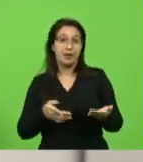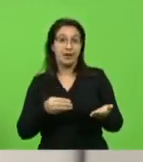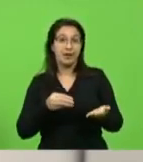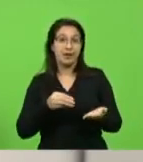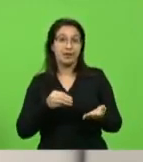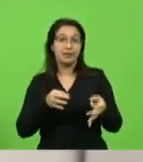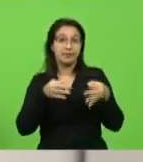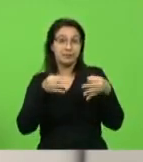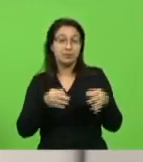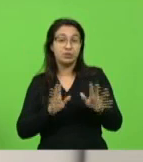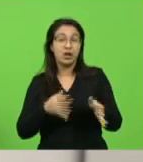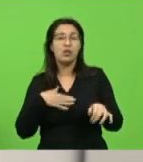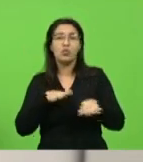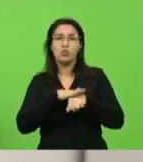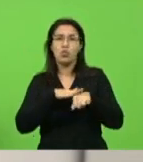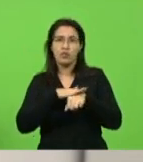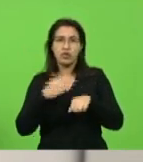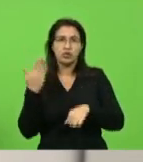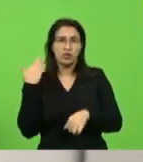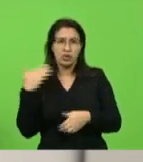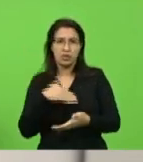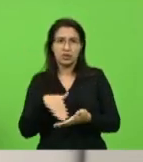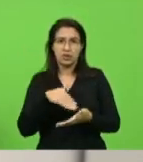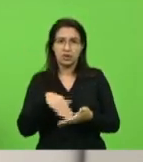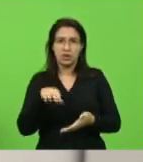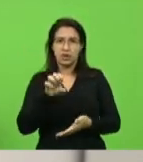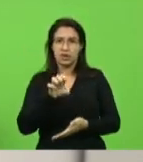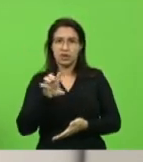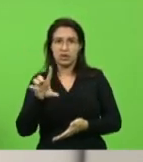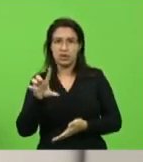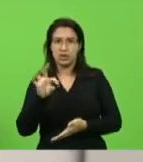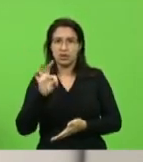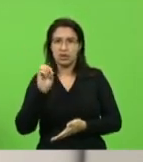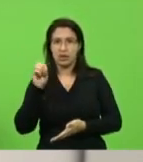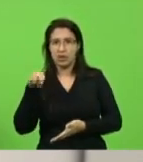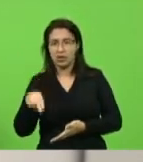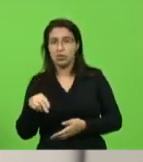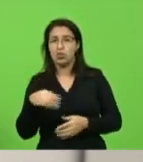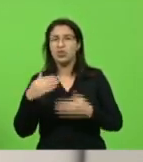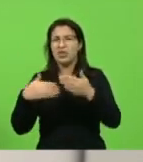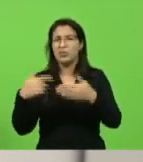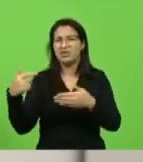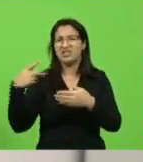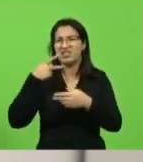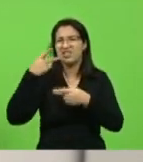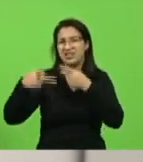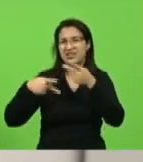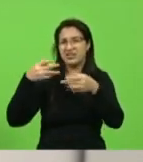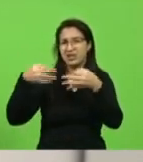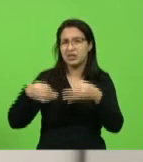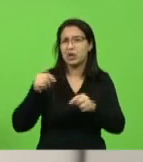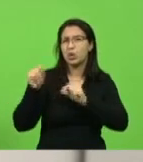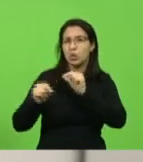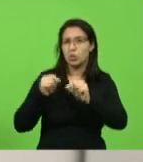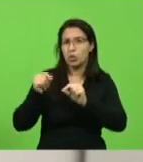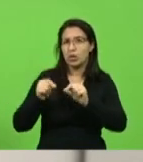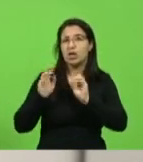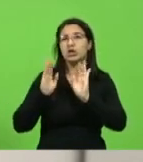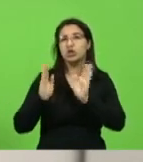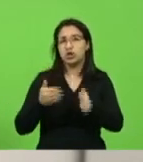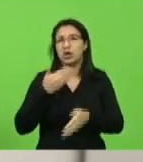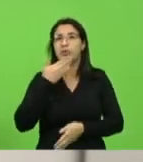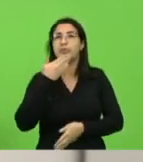tinha conversado isso com o secretário Elton, depois ele confirma para a gente, foi feita uma aquisição,